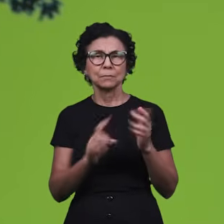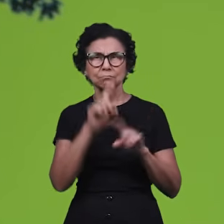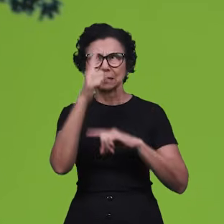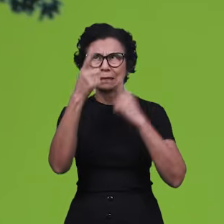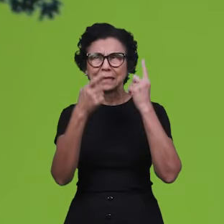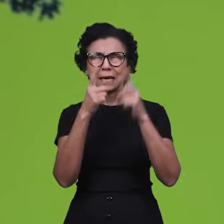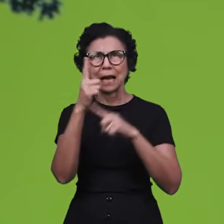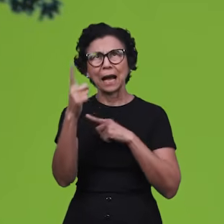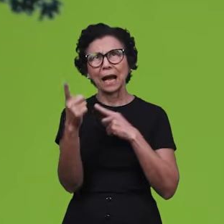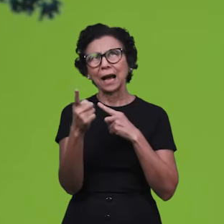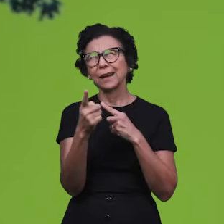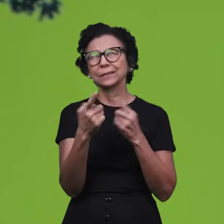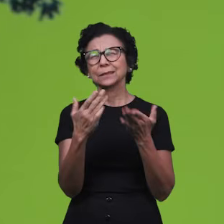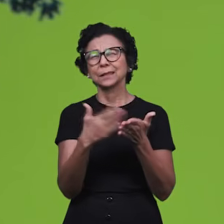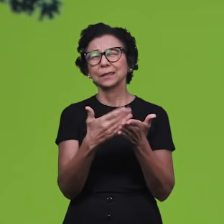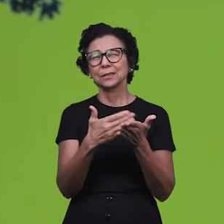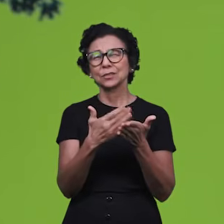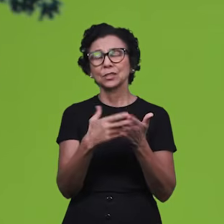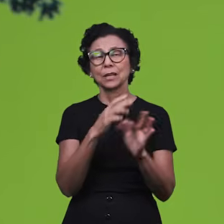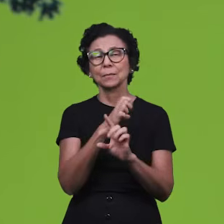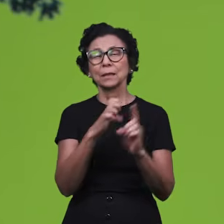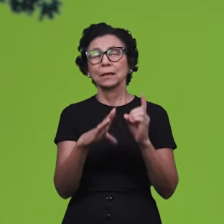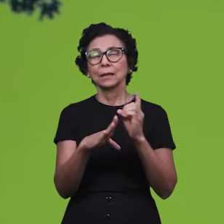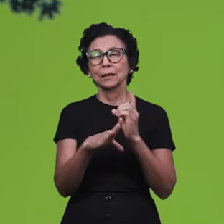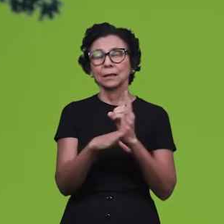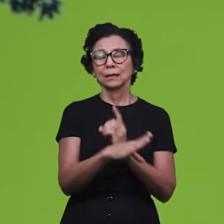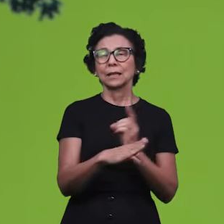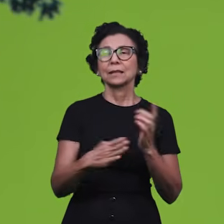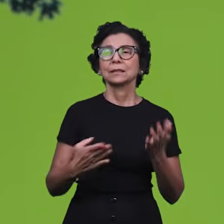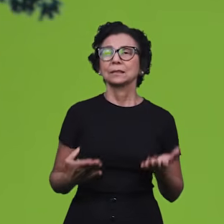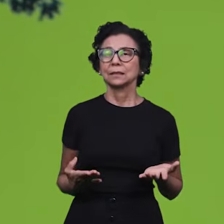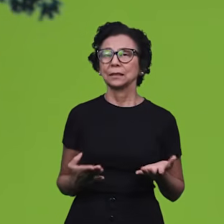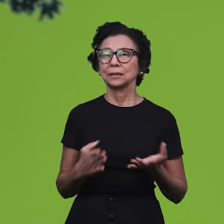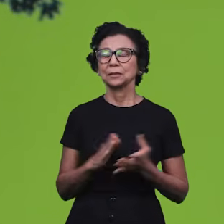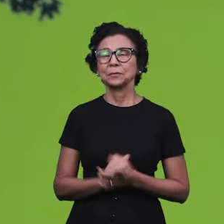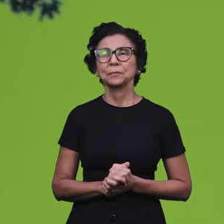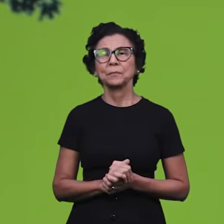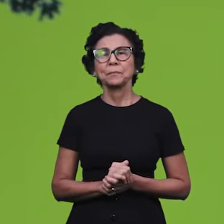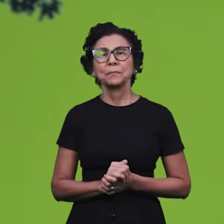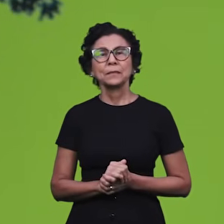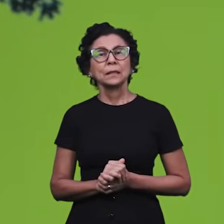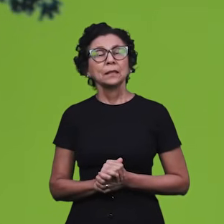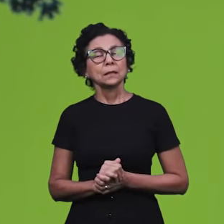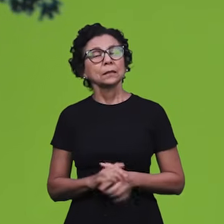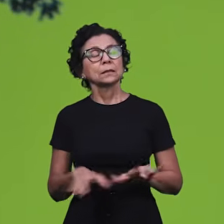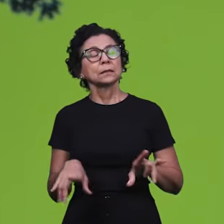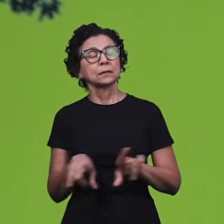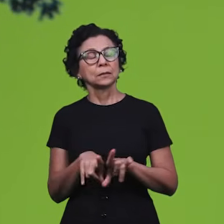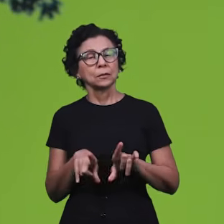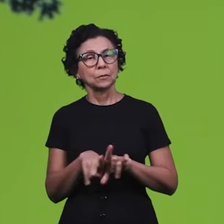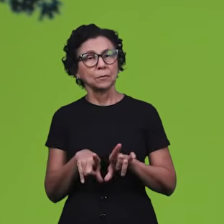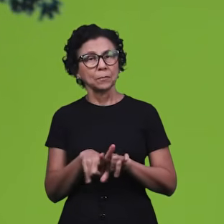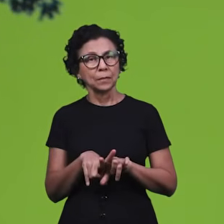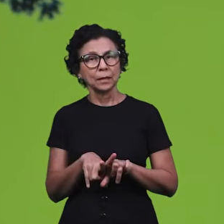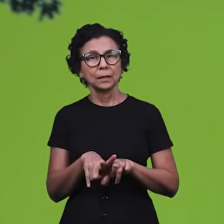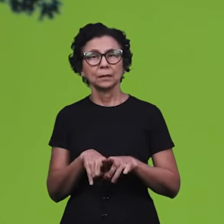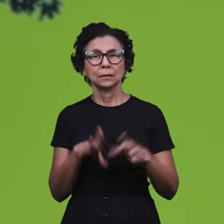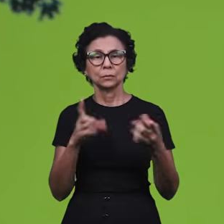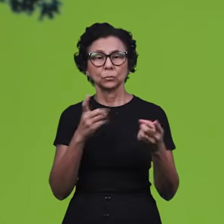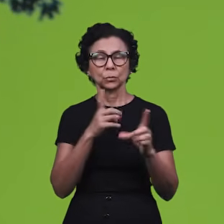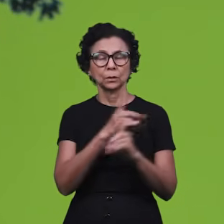aquelas revistas belíssimas de história em quadrinho, e trazer conteúdos doutrinários para as nossas classes de